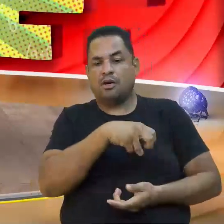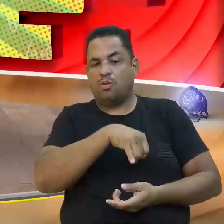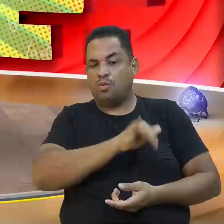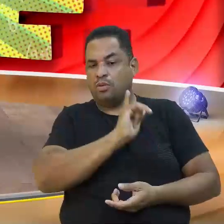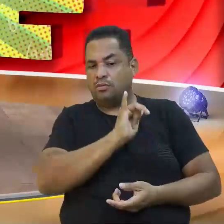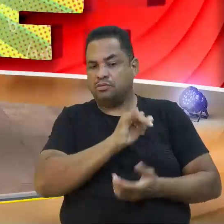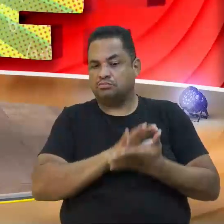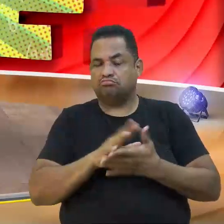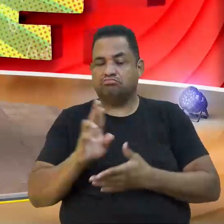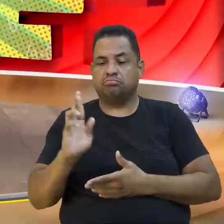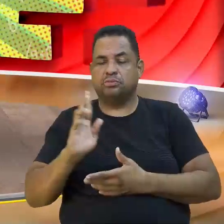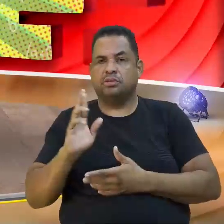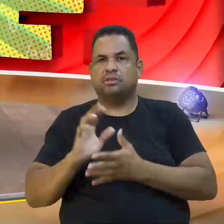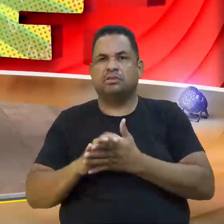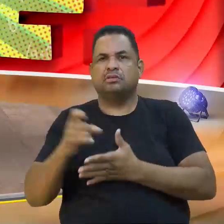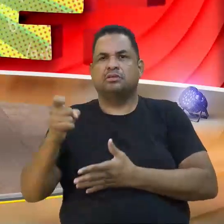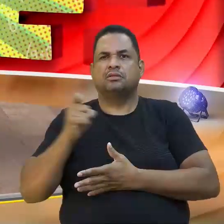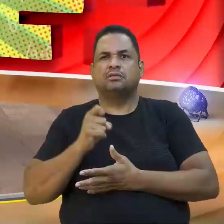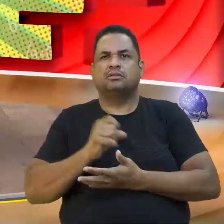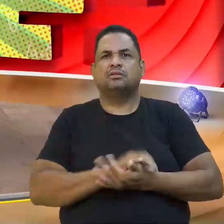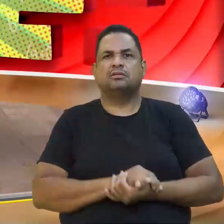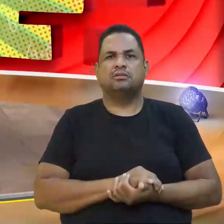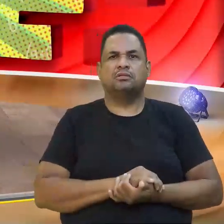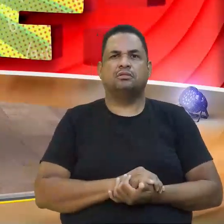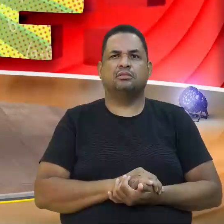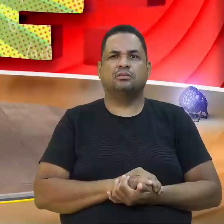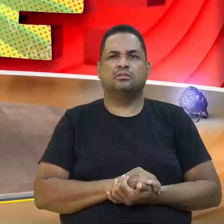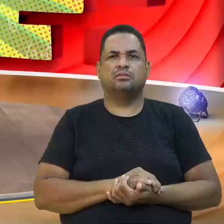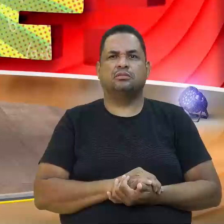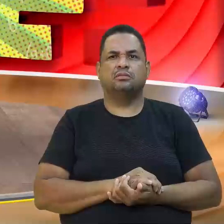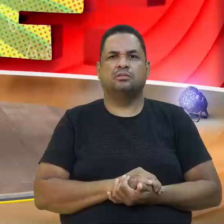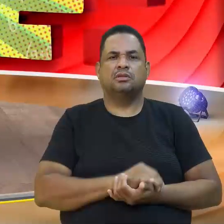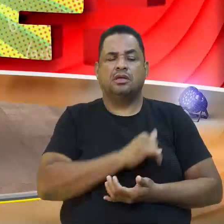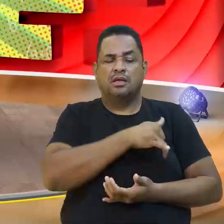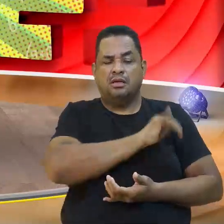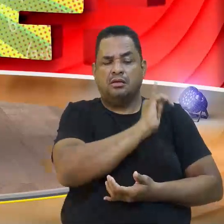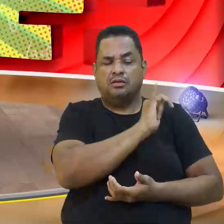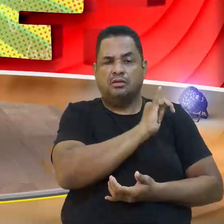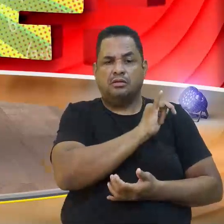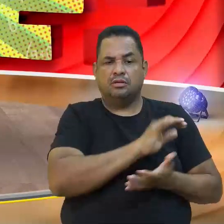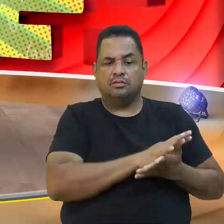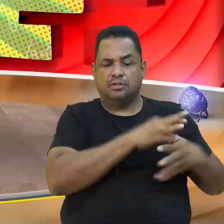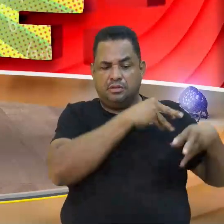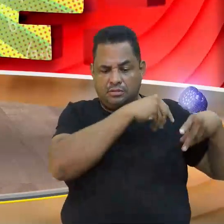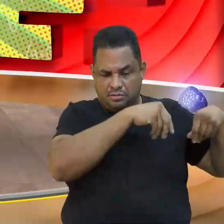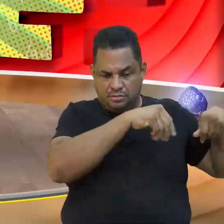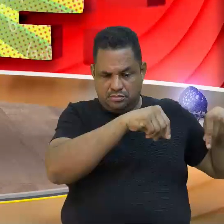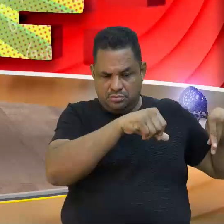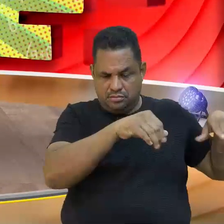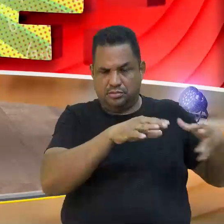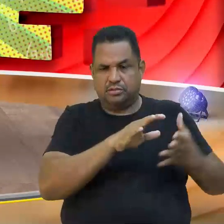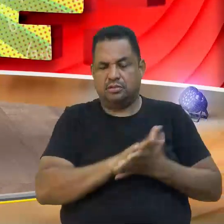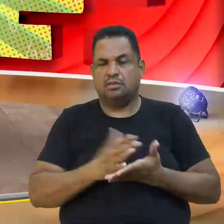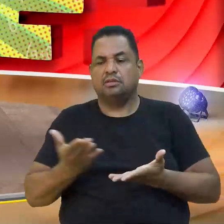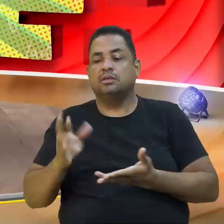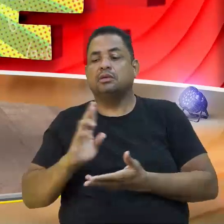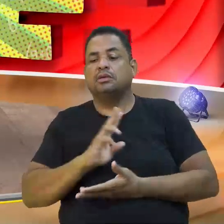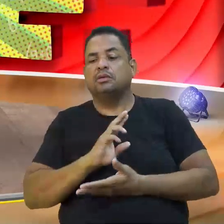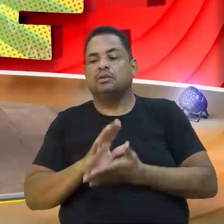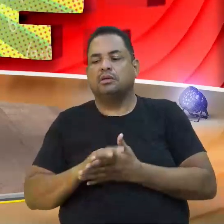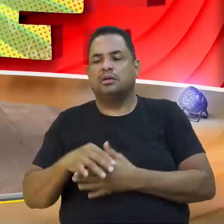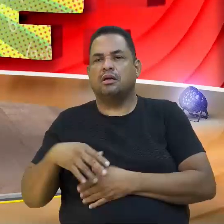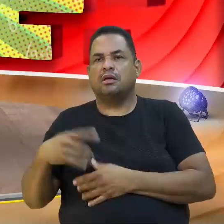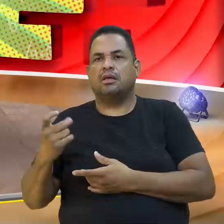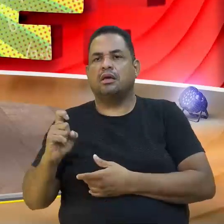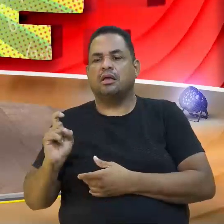bem incisiva. Quem é o Y? A farinha. Então, se a farinha é menor do que a mandioca, então a metade. Se